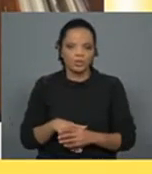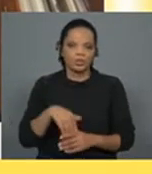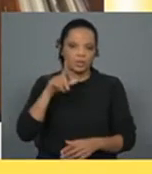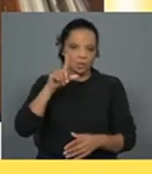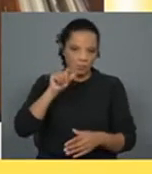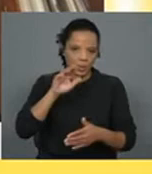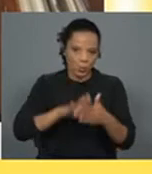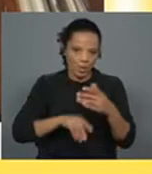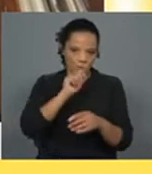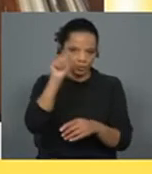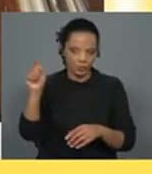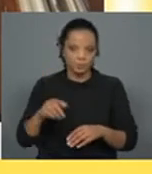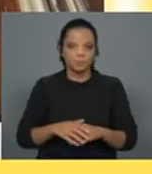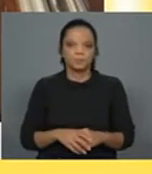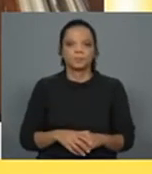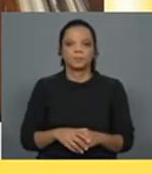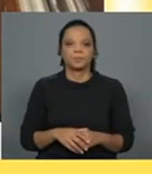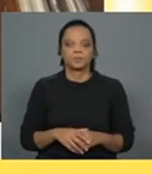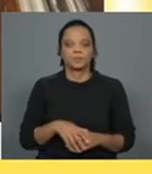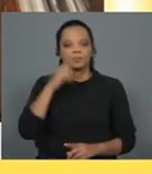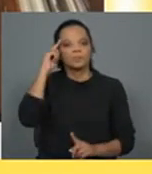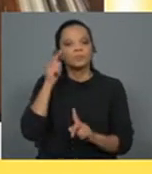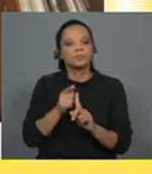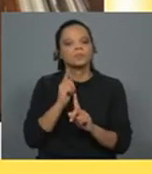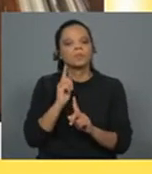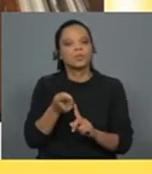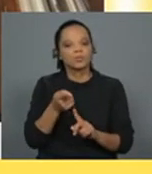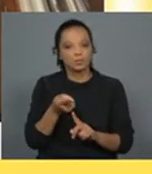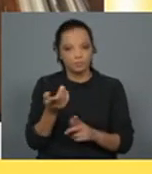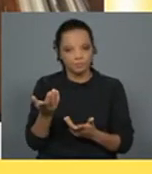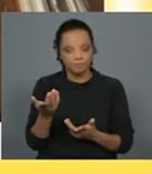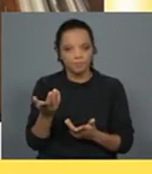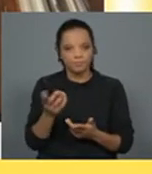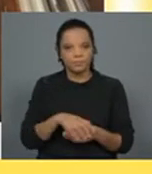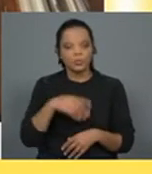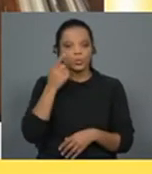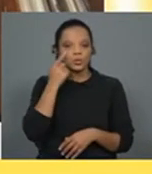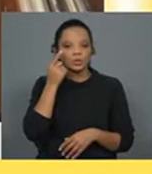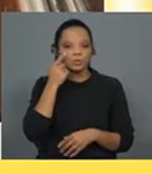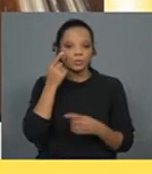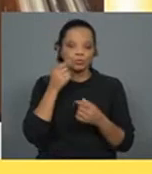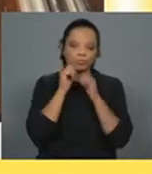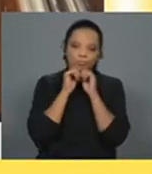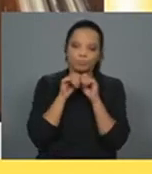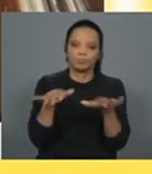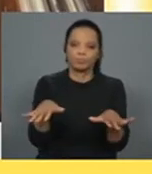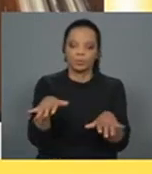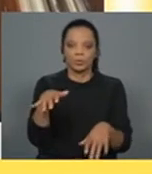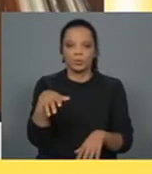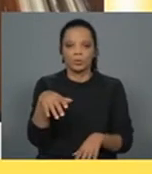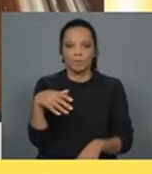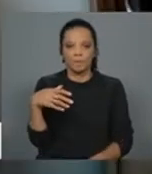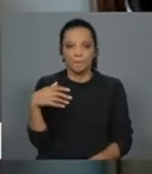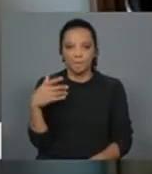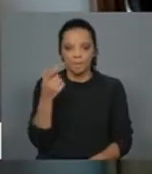afins, portanto, também têm como missão transmitir estes conhecimentos, portanto, não só os conhecimentos